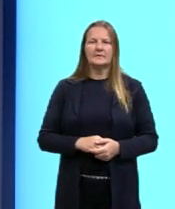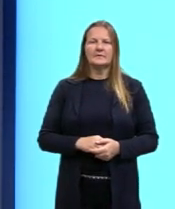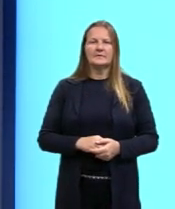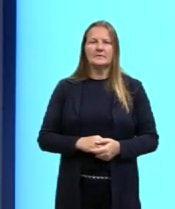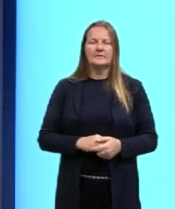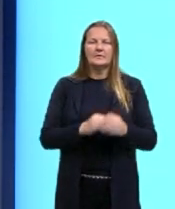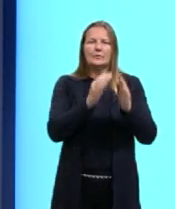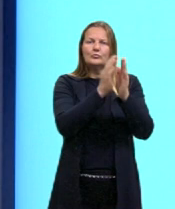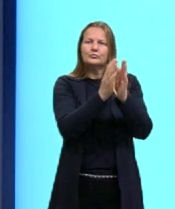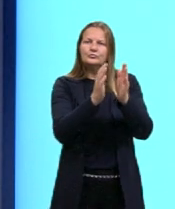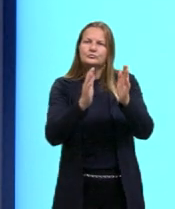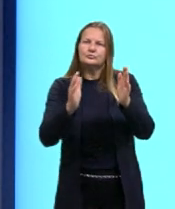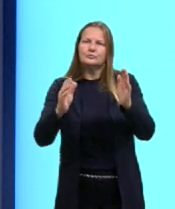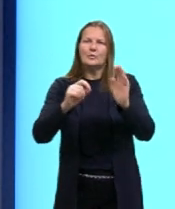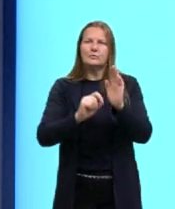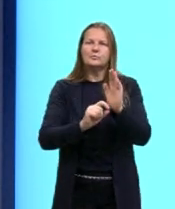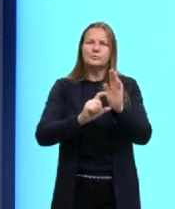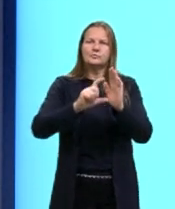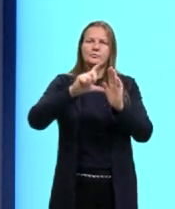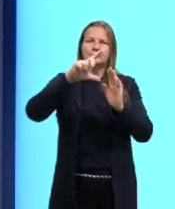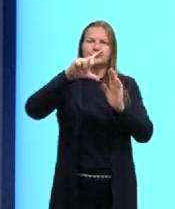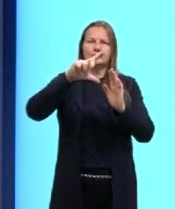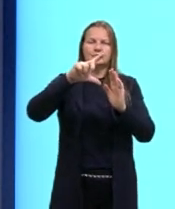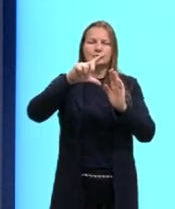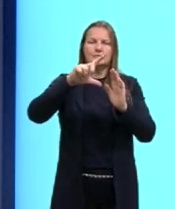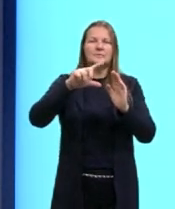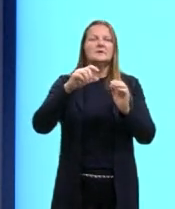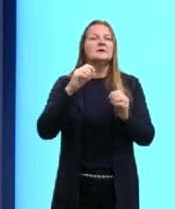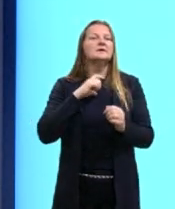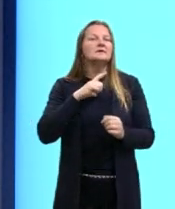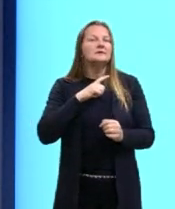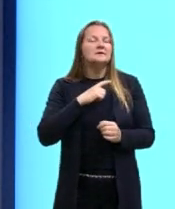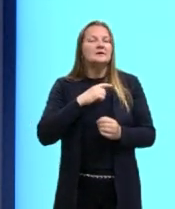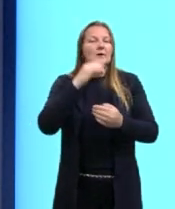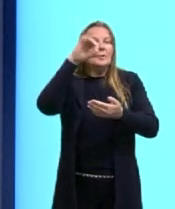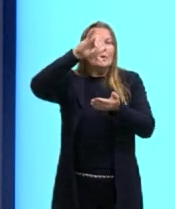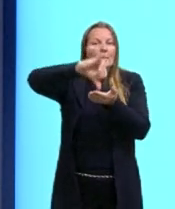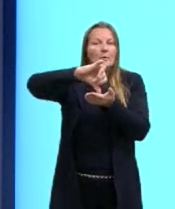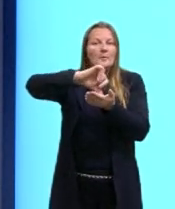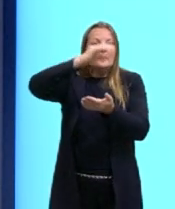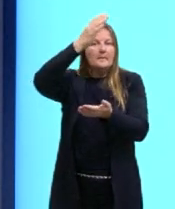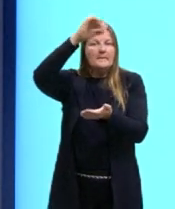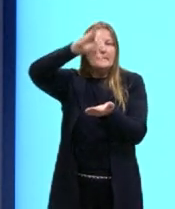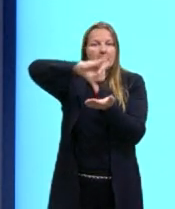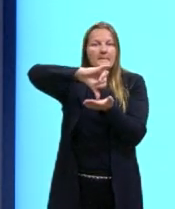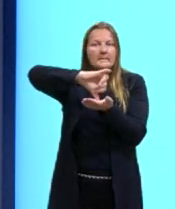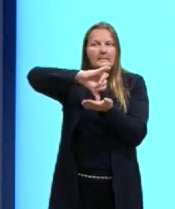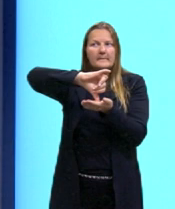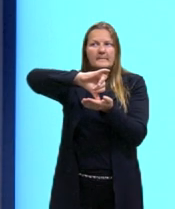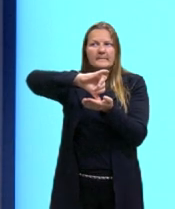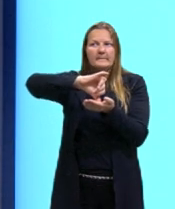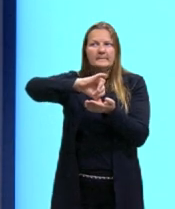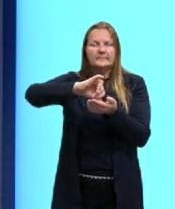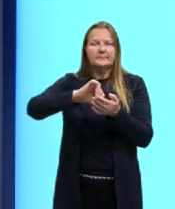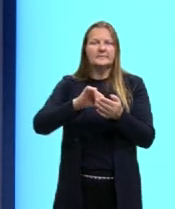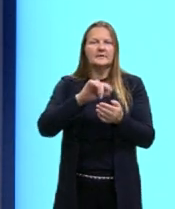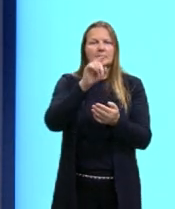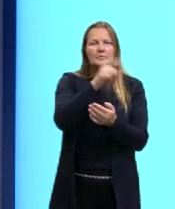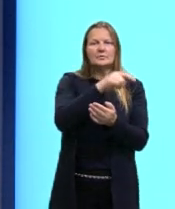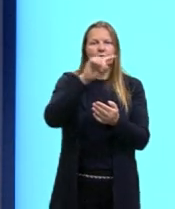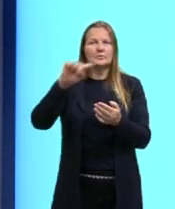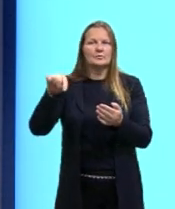listados em ordem crescente e aí nós pegamos o termo central ou ainda né Nós vamos eliminando